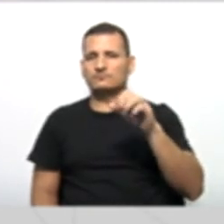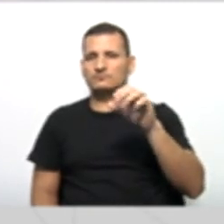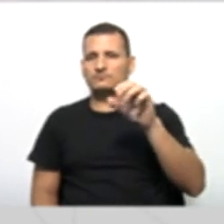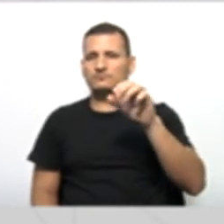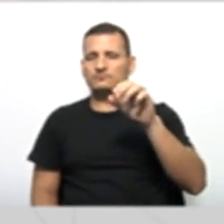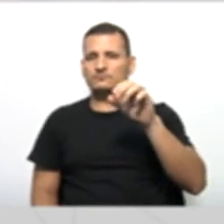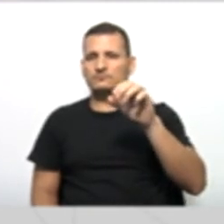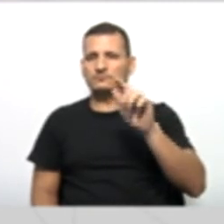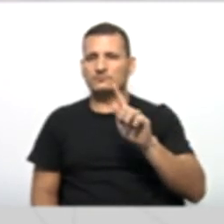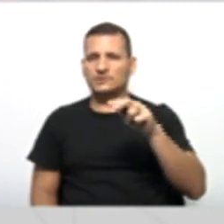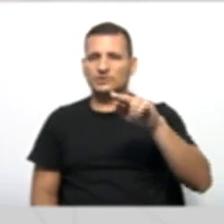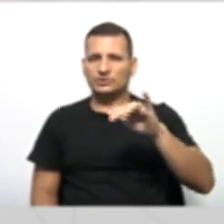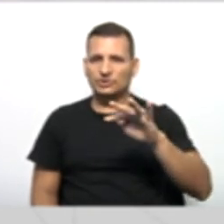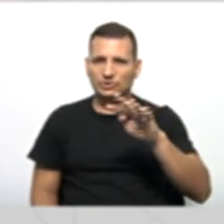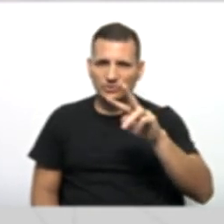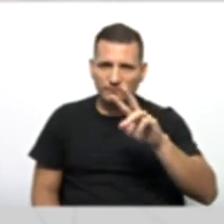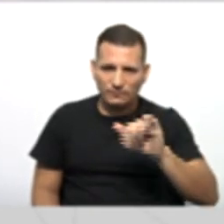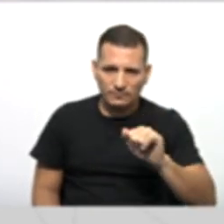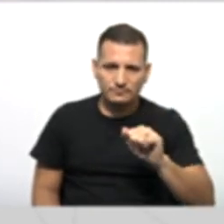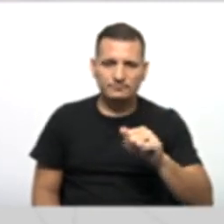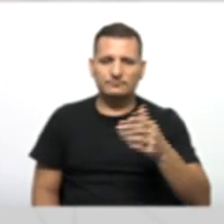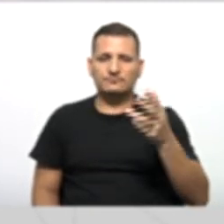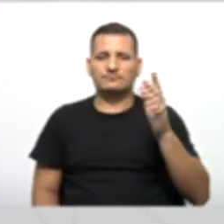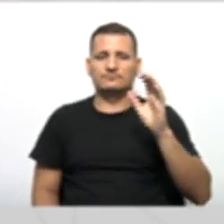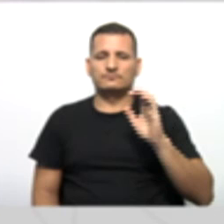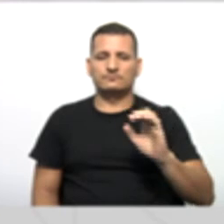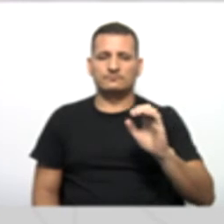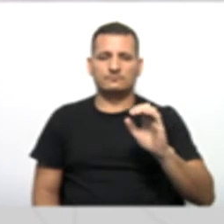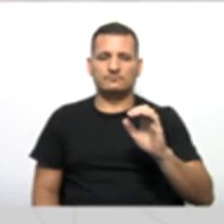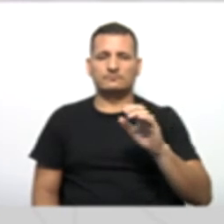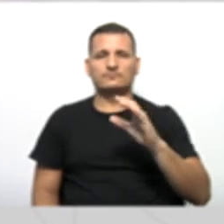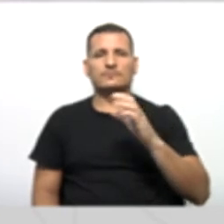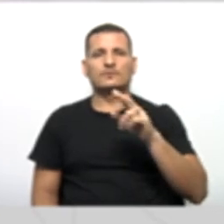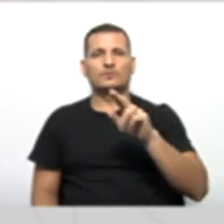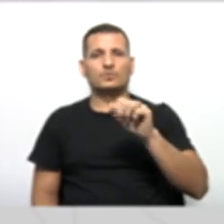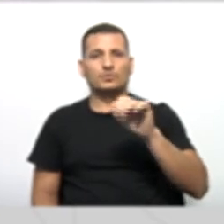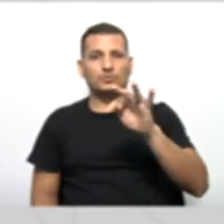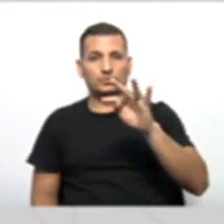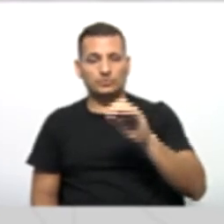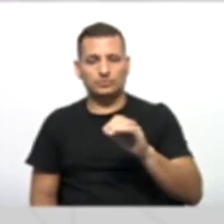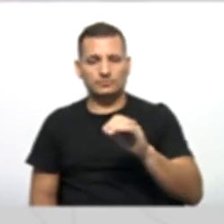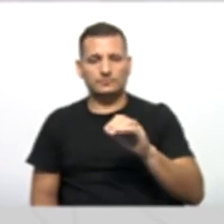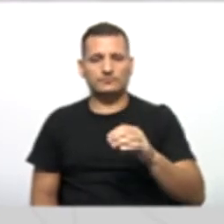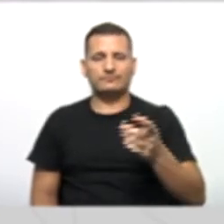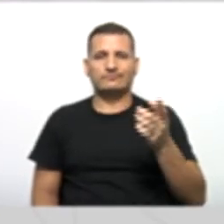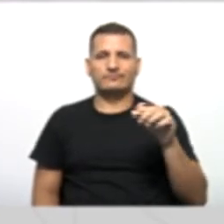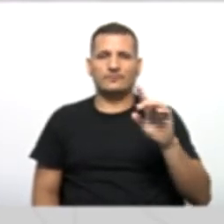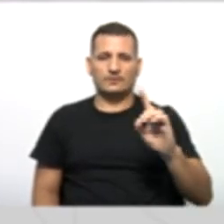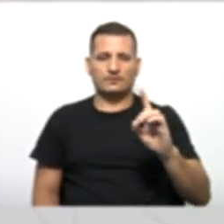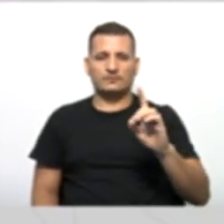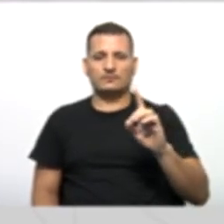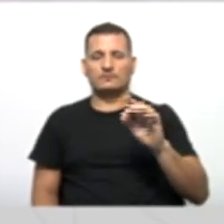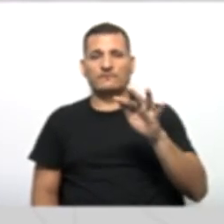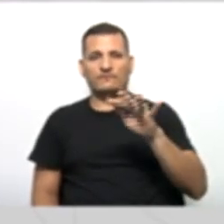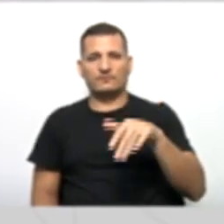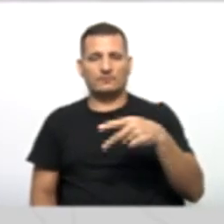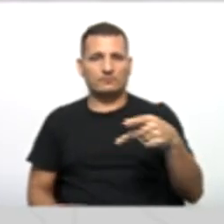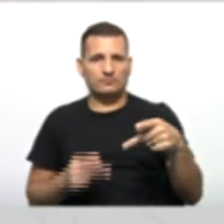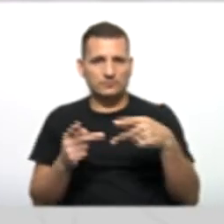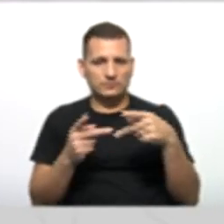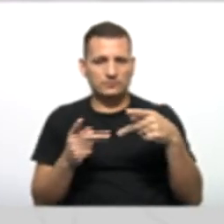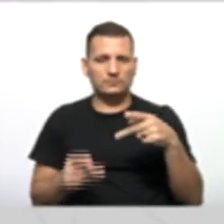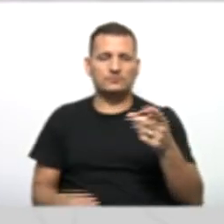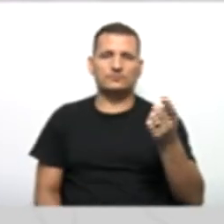cognitiva? Será a estimativa de custos? A finalização do projeto? Ou